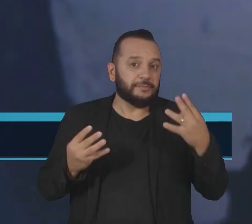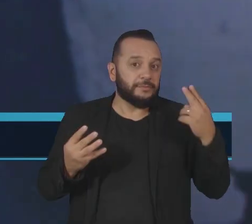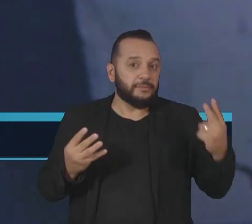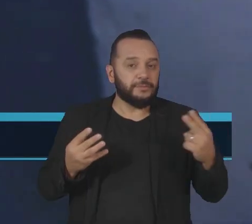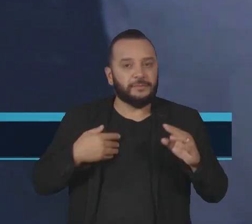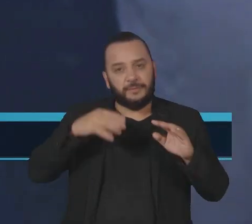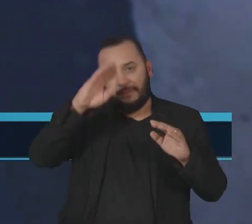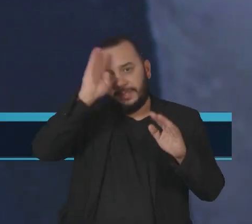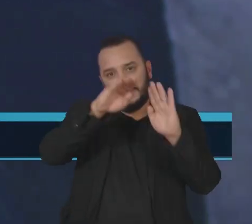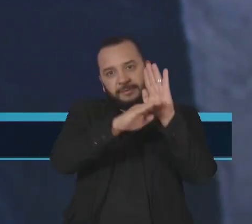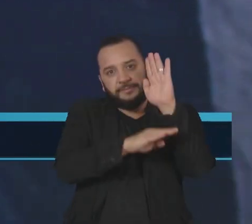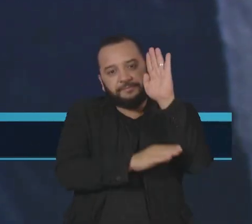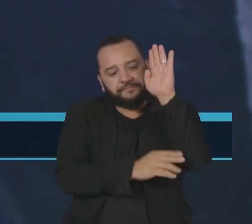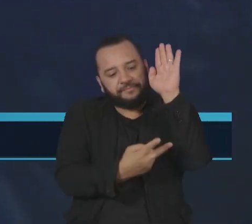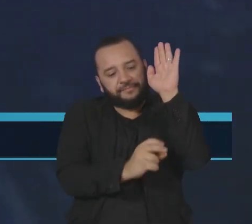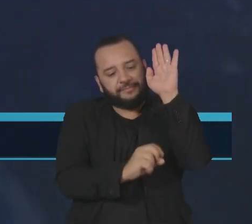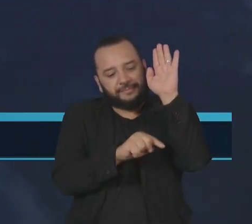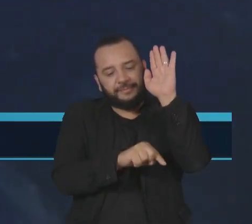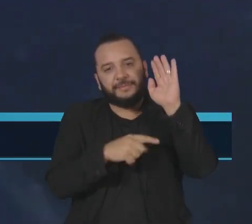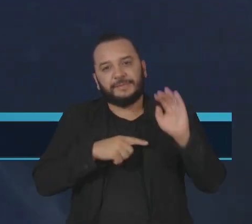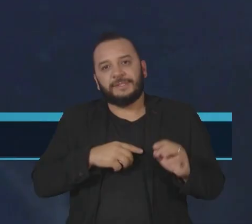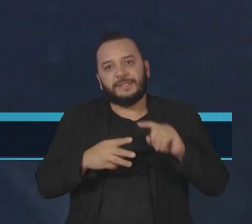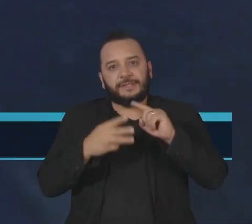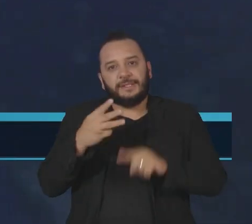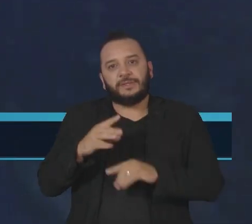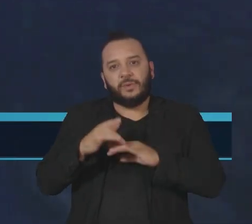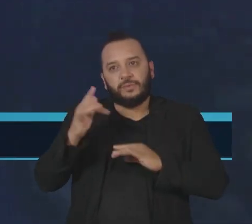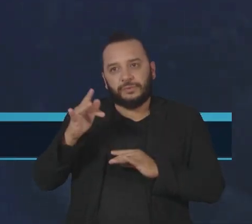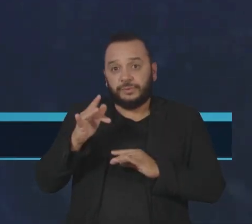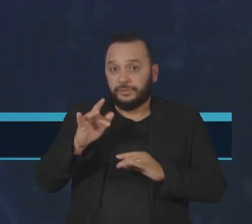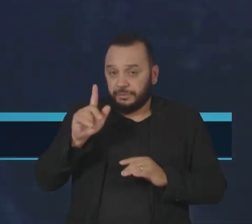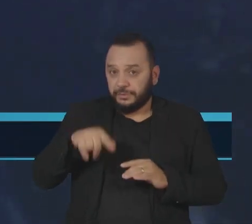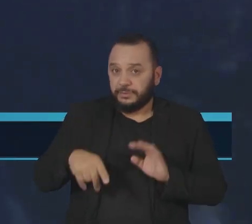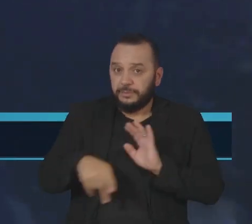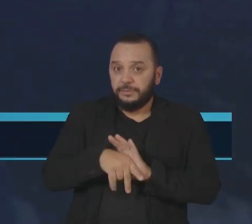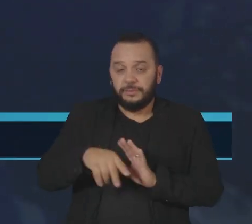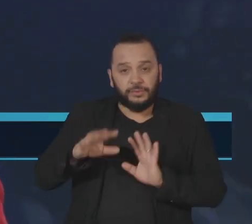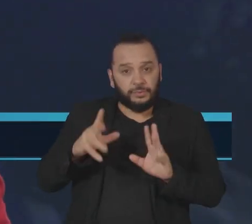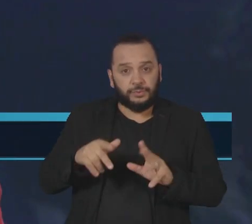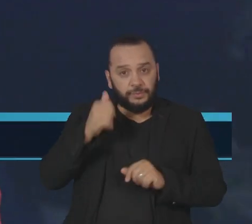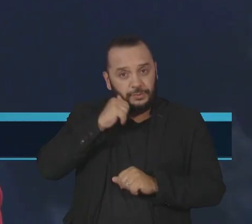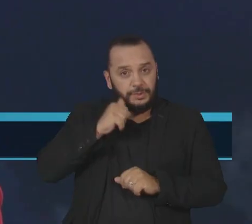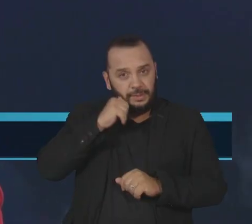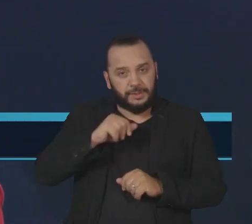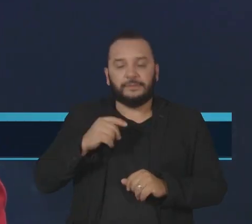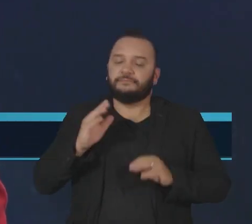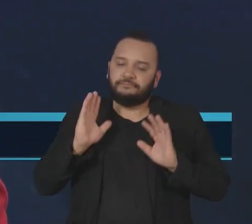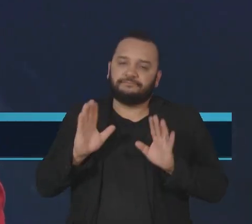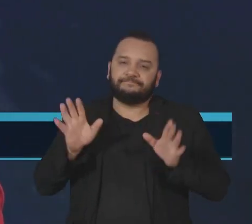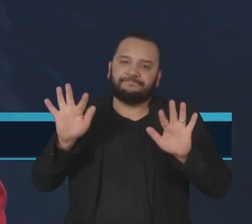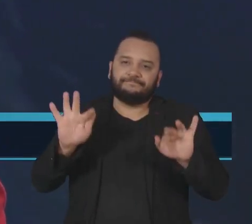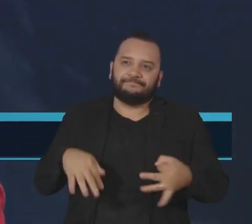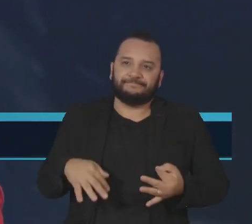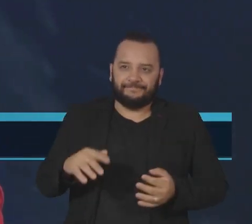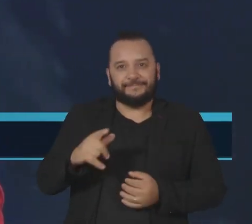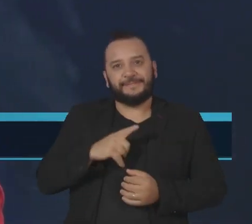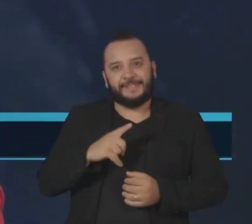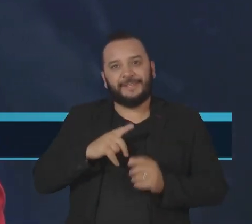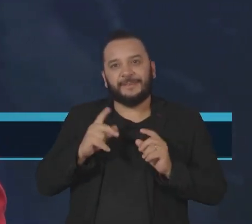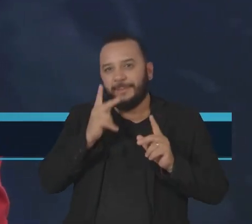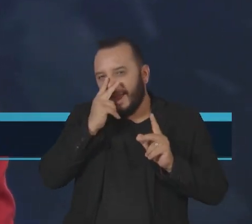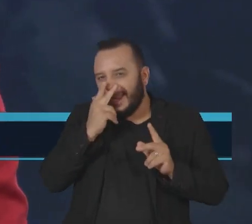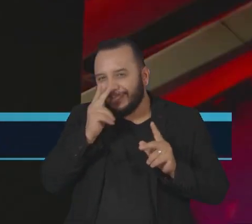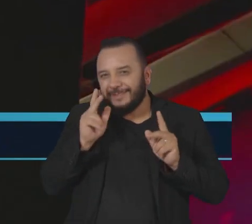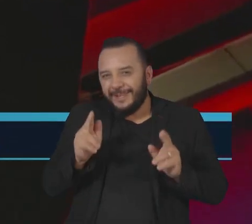em 20º lugar, com 3 ouros, todos conquistados por mulheres. A cerimônia de encerramento teve um toque de filme de